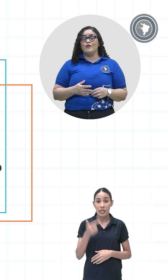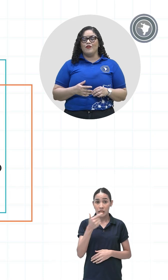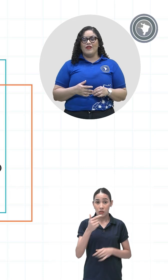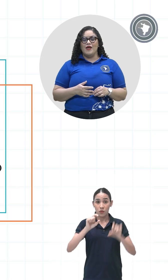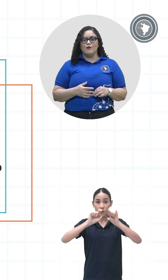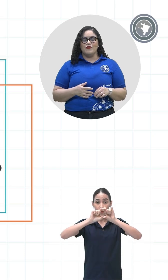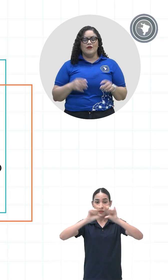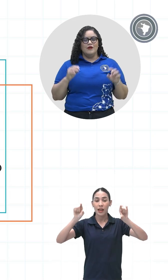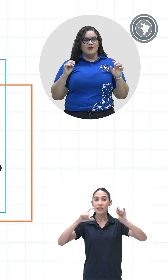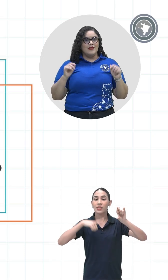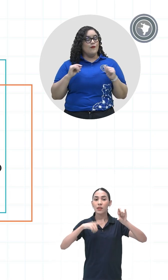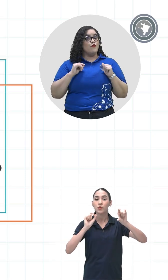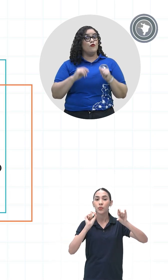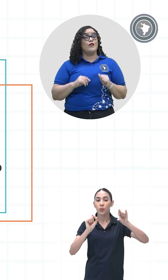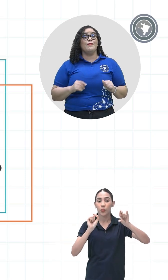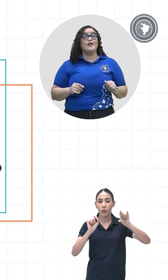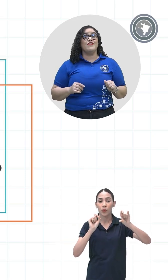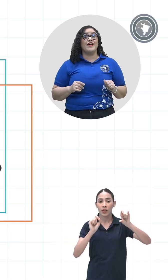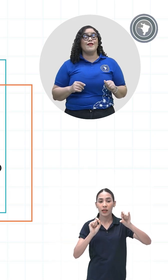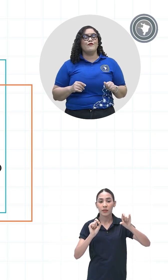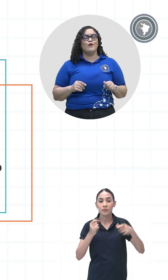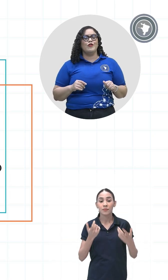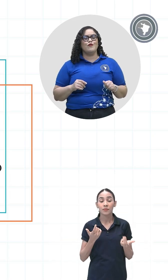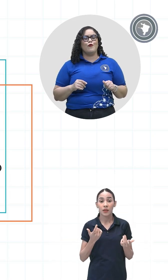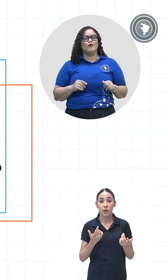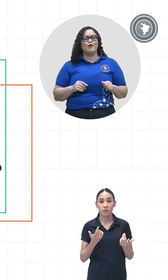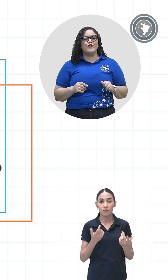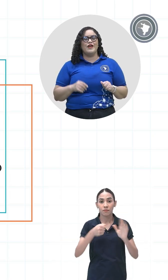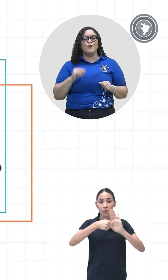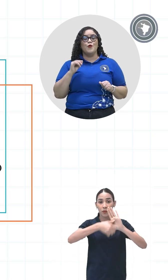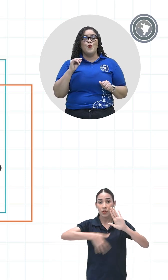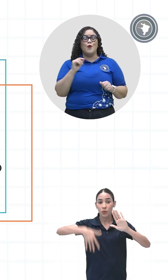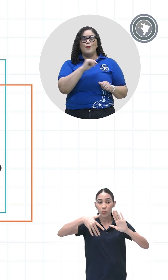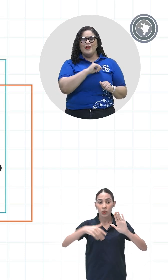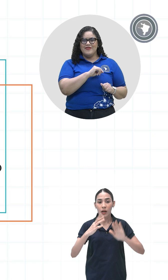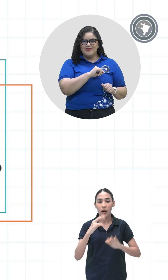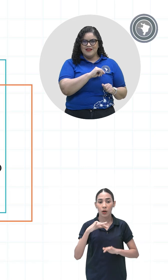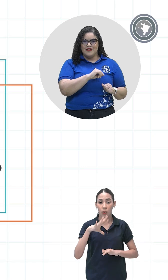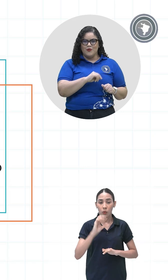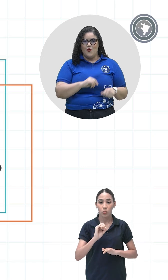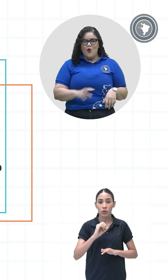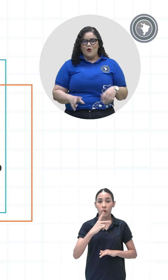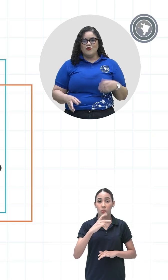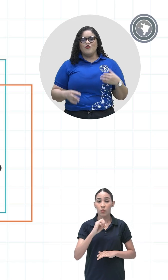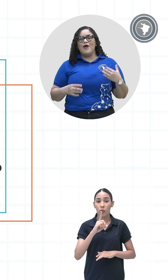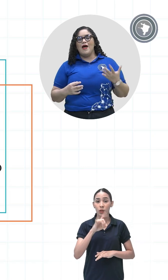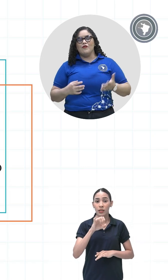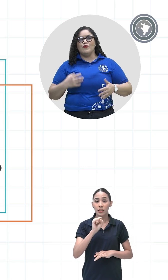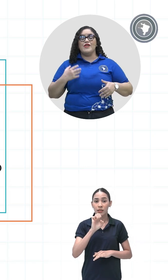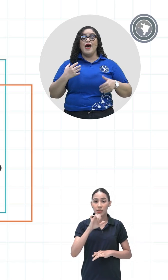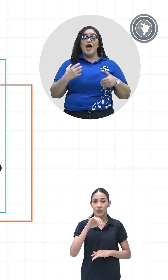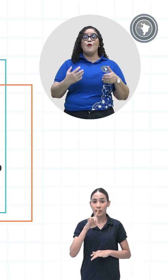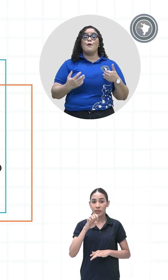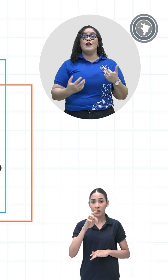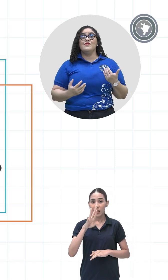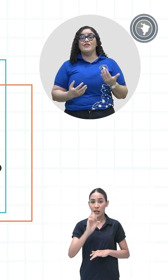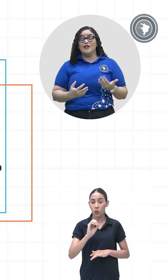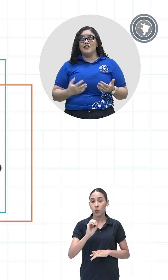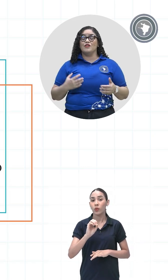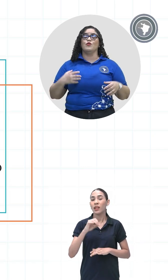verso, o que nós temos? Temos justamente aquela figura de construção, o polissíndeto. Quando nós falávamos,